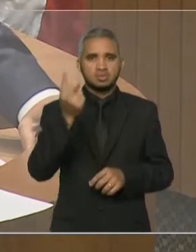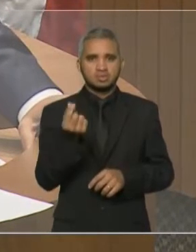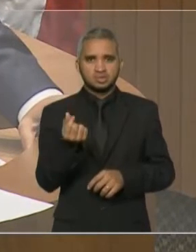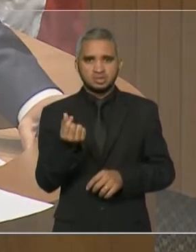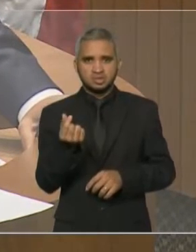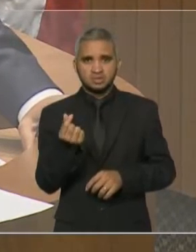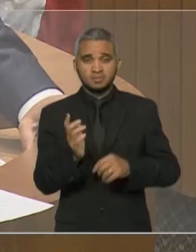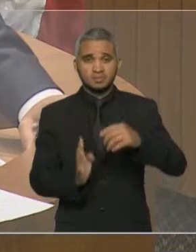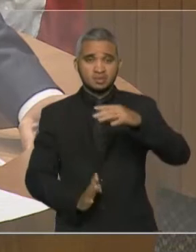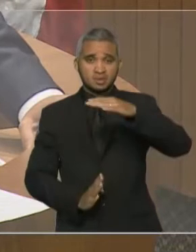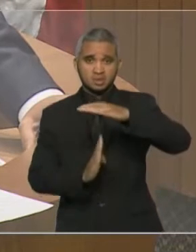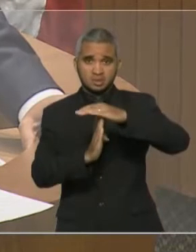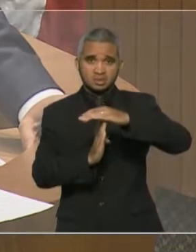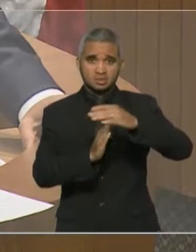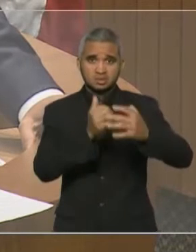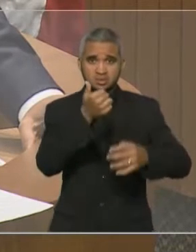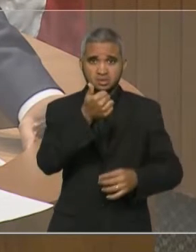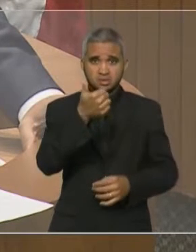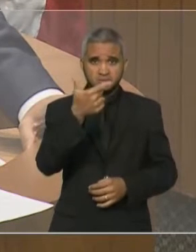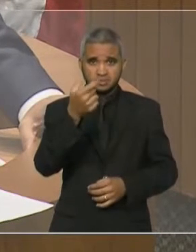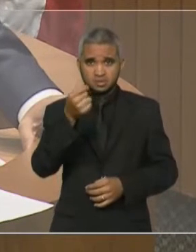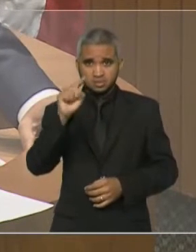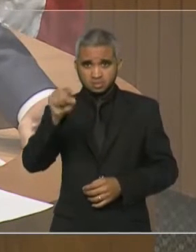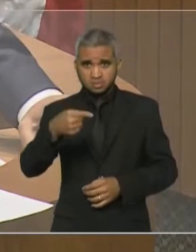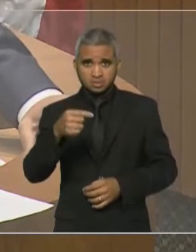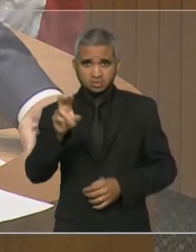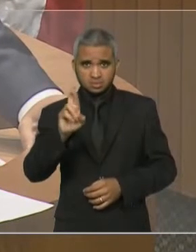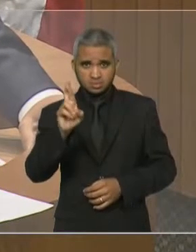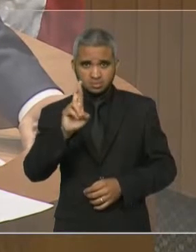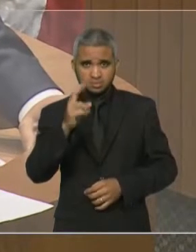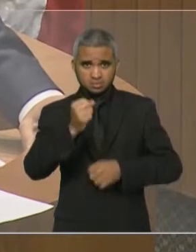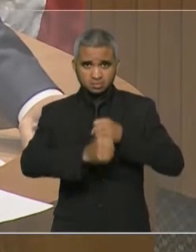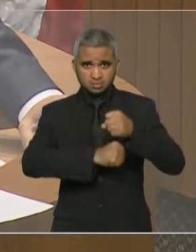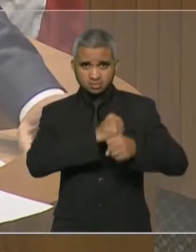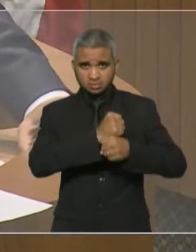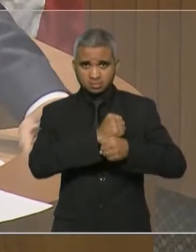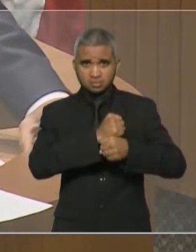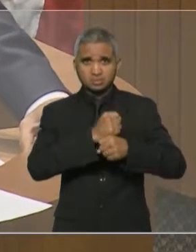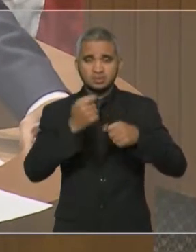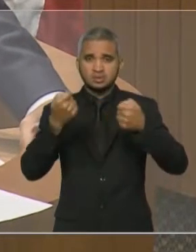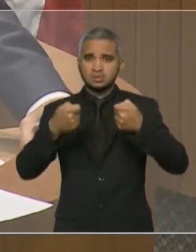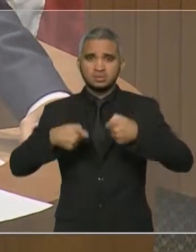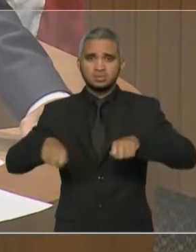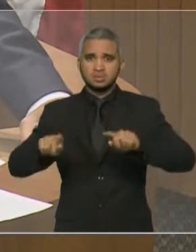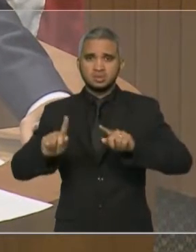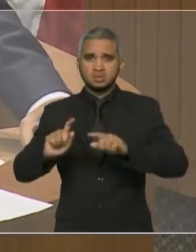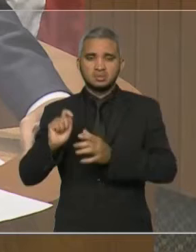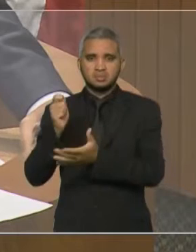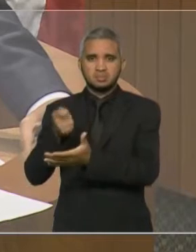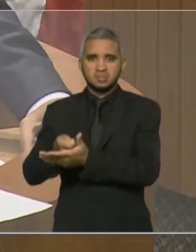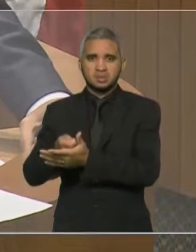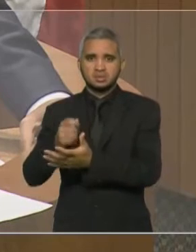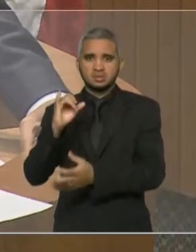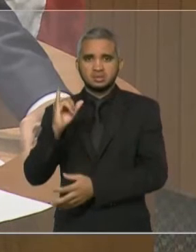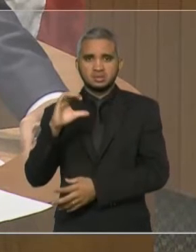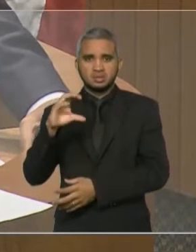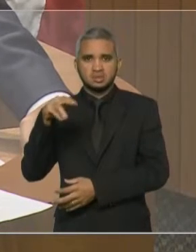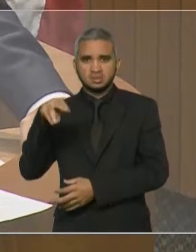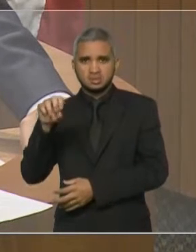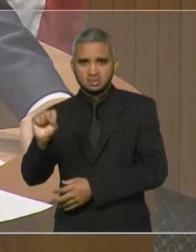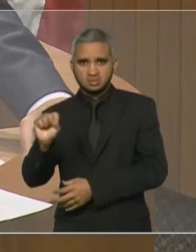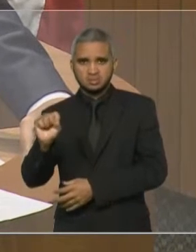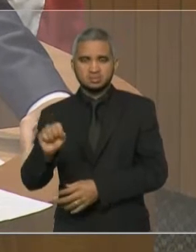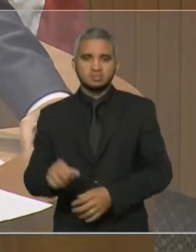mil por ano serão isentas de pagar essa diferenciação do ICMS, essa